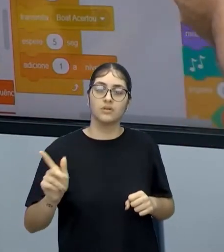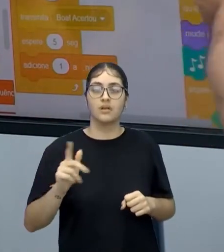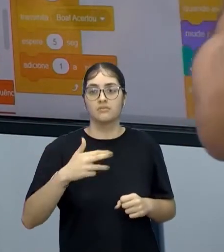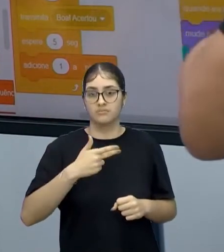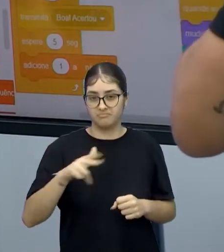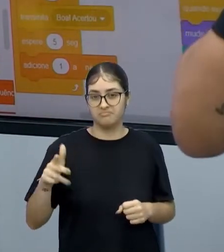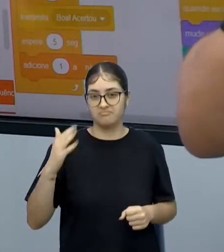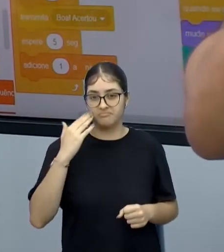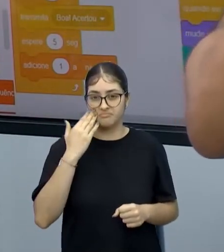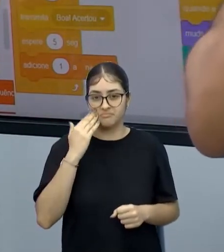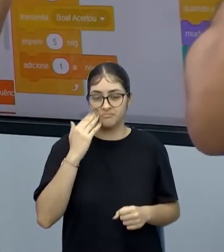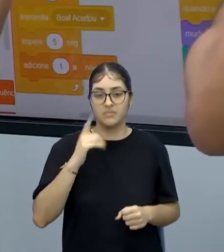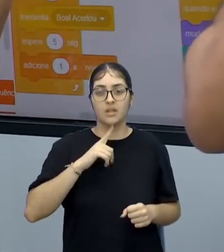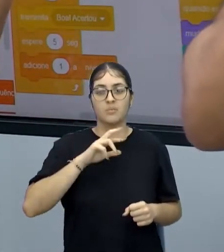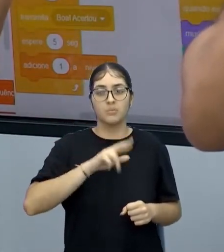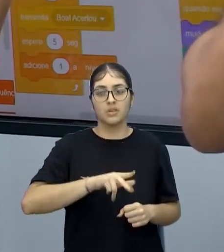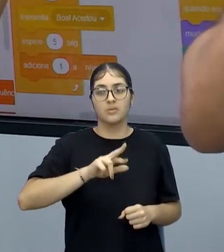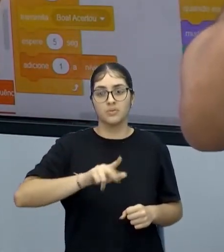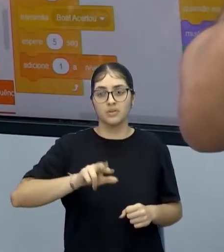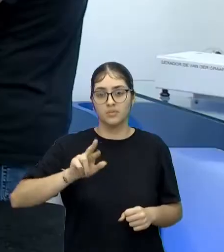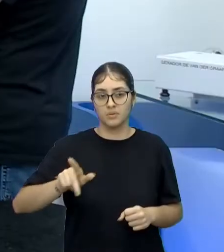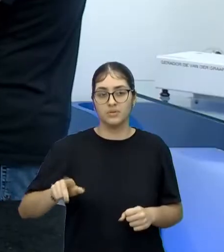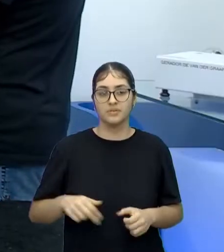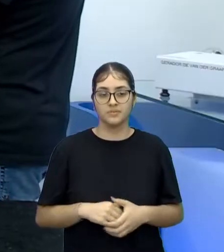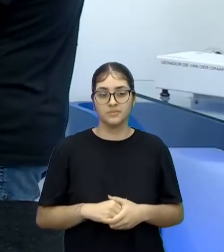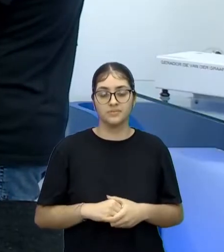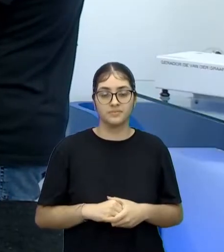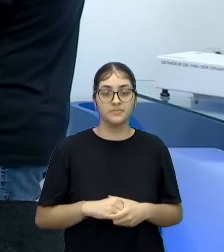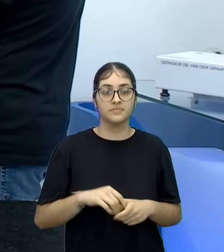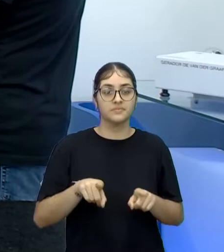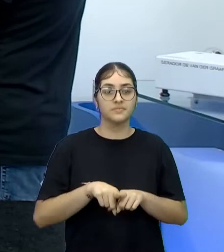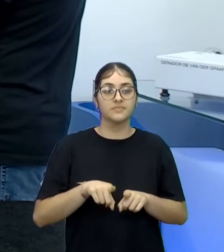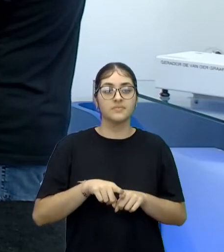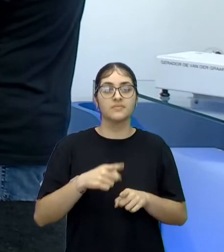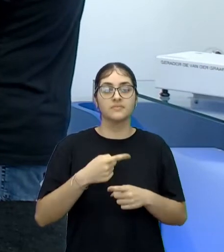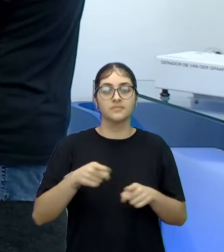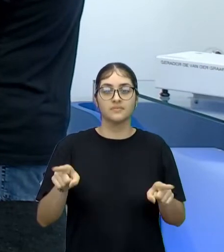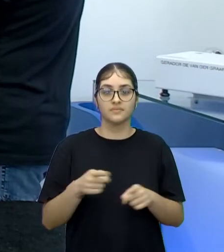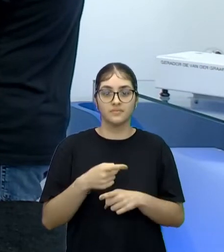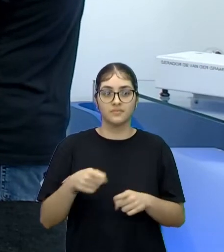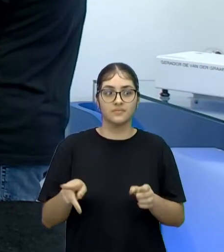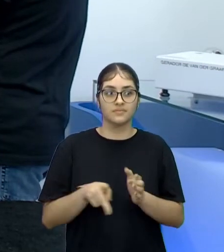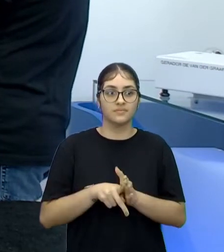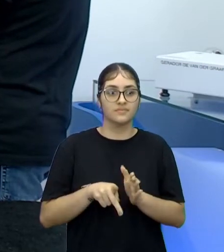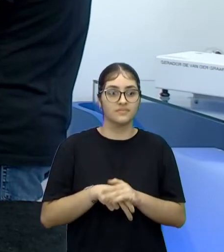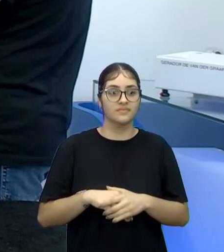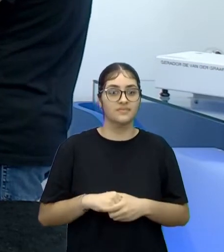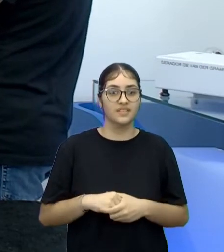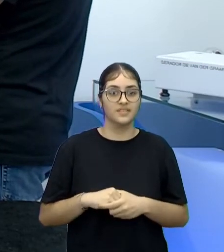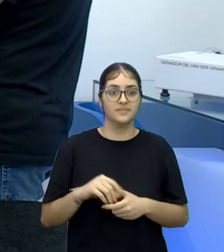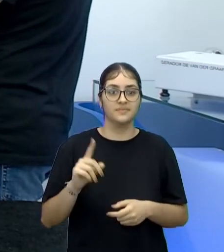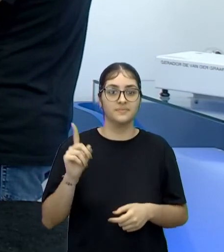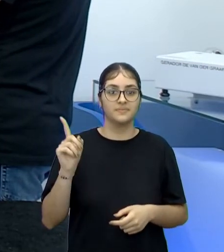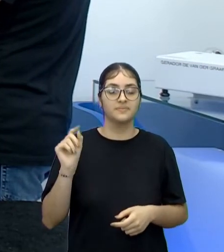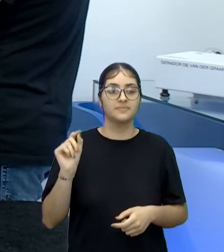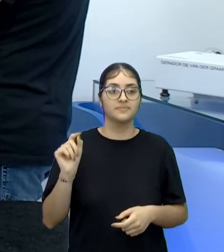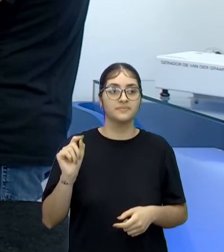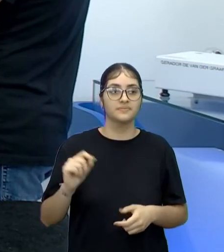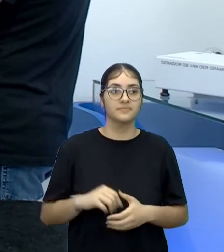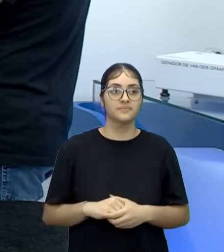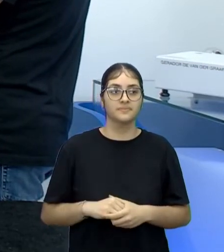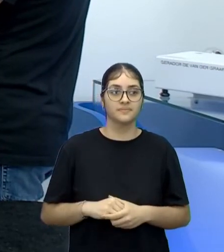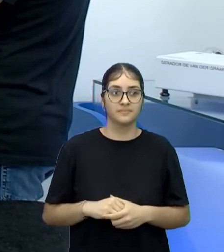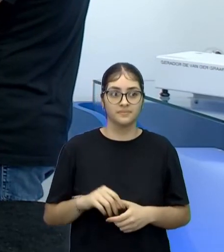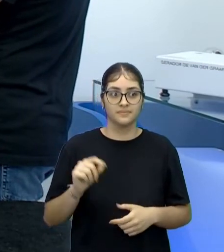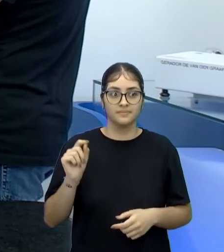vai. Ele mude de acordo com a sequência. Legal. E além disso, ele toca um instrumento de acordo também. Legal. Tá certo? Então, olha aqui, ó. O